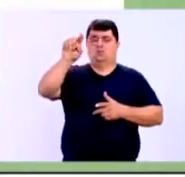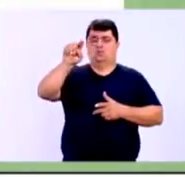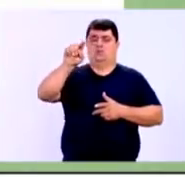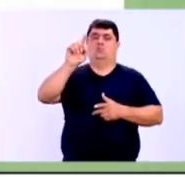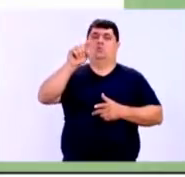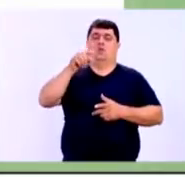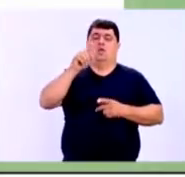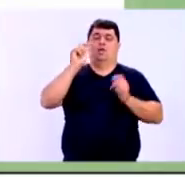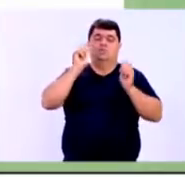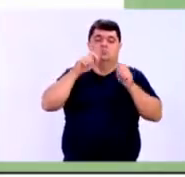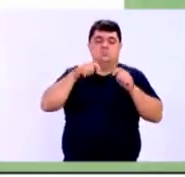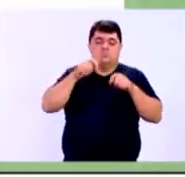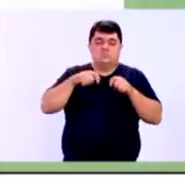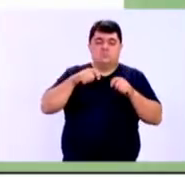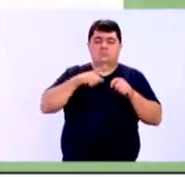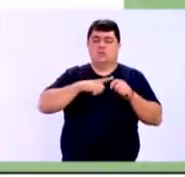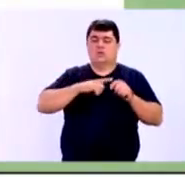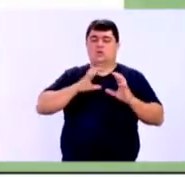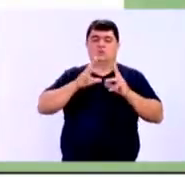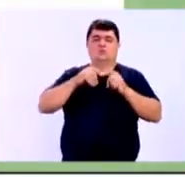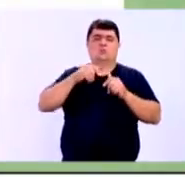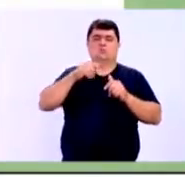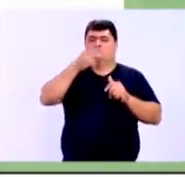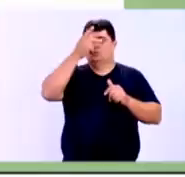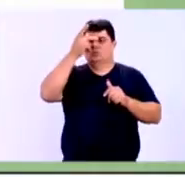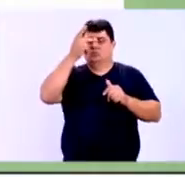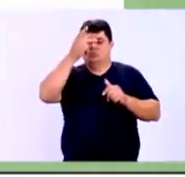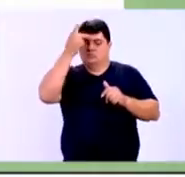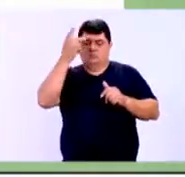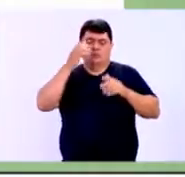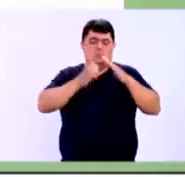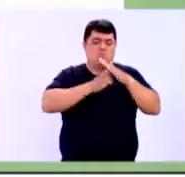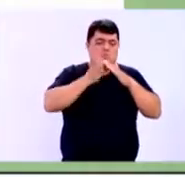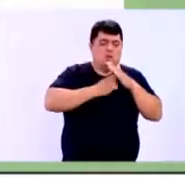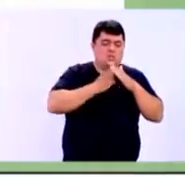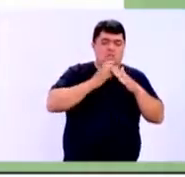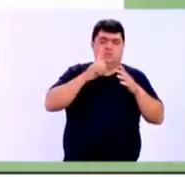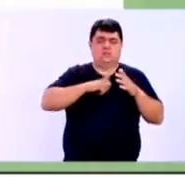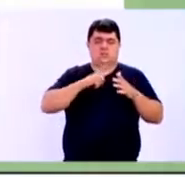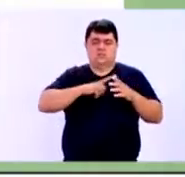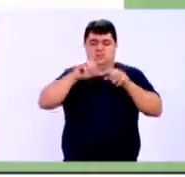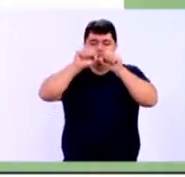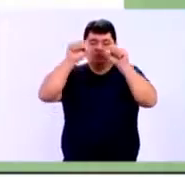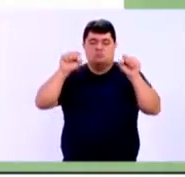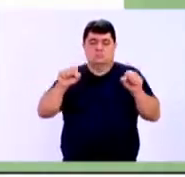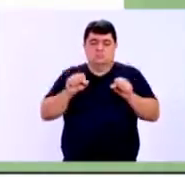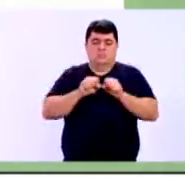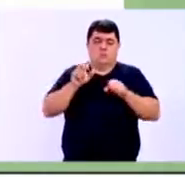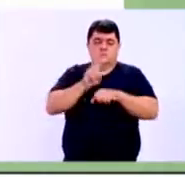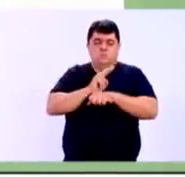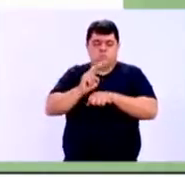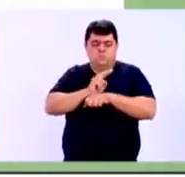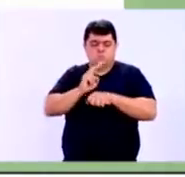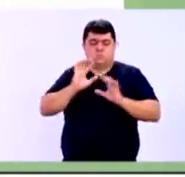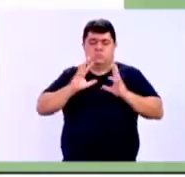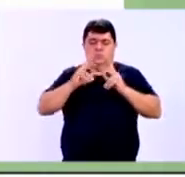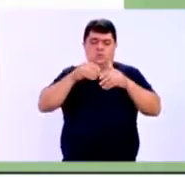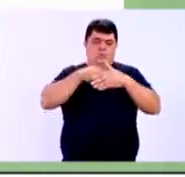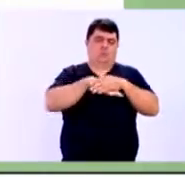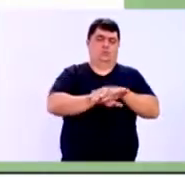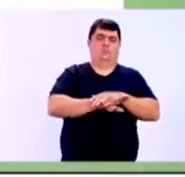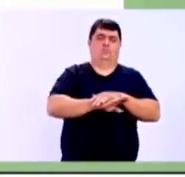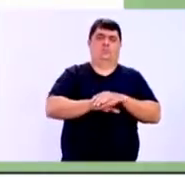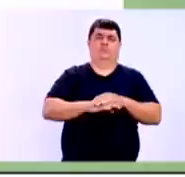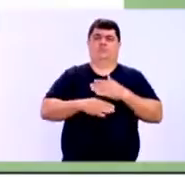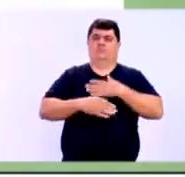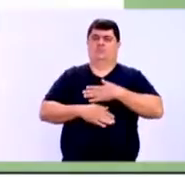o que permite que cada vez mais as pequenas e médias empresas tenham um processo informatizado de controle de estoque. Mas